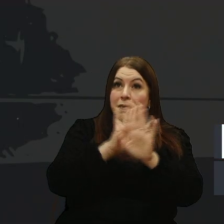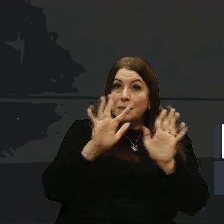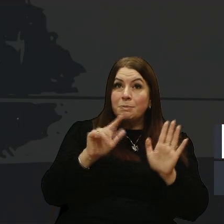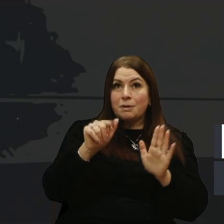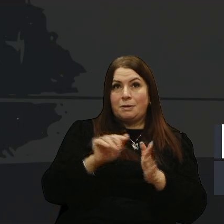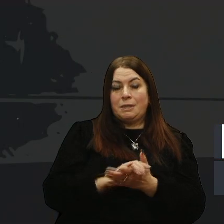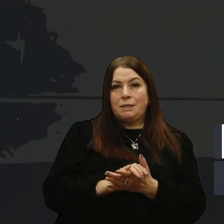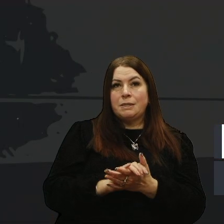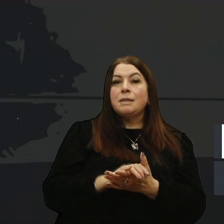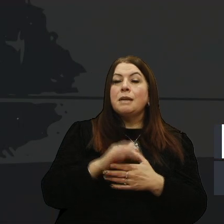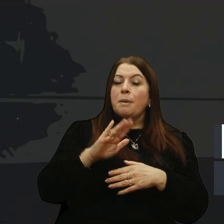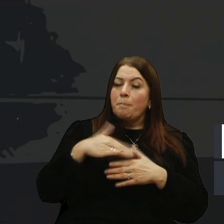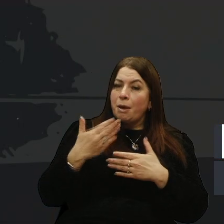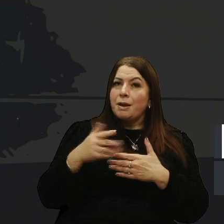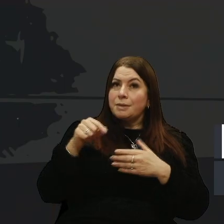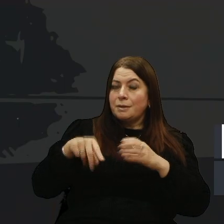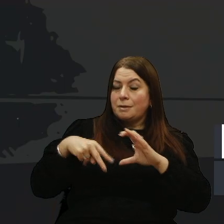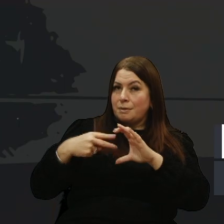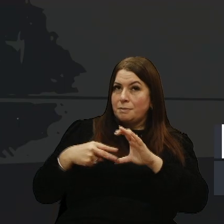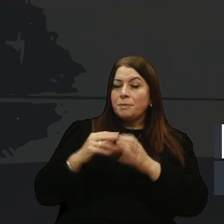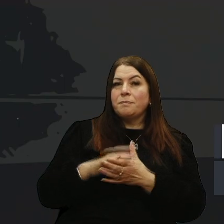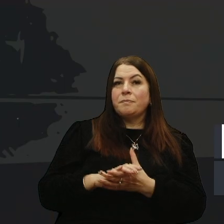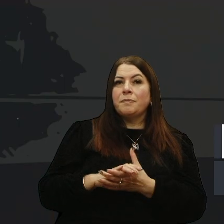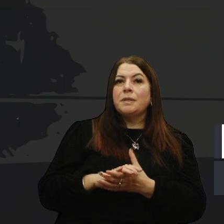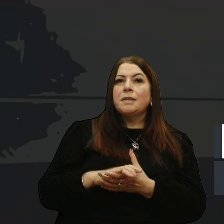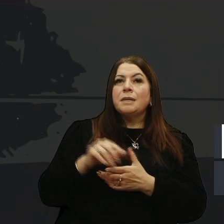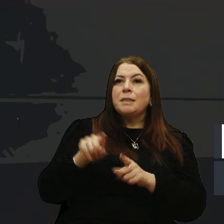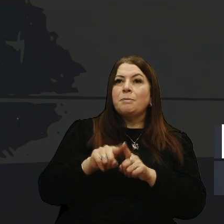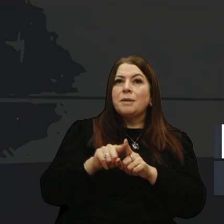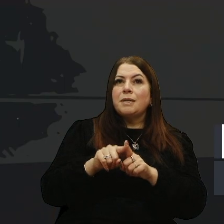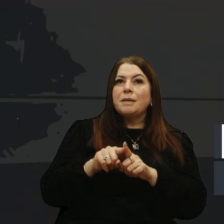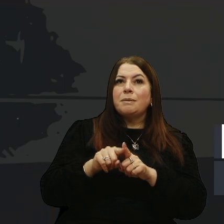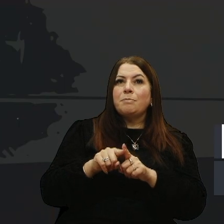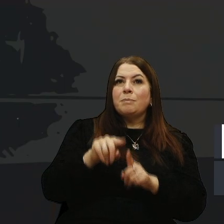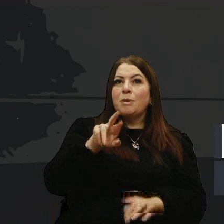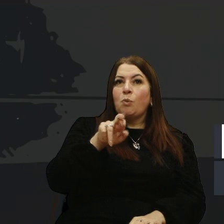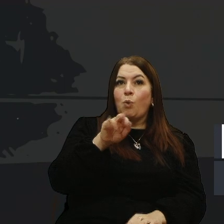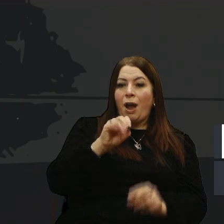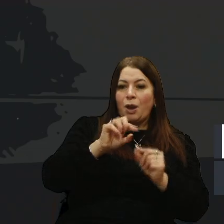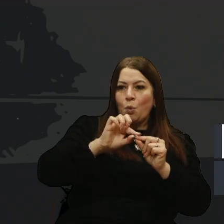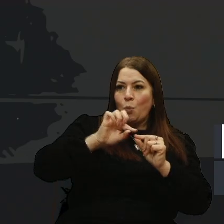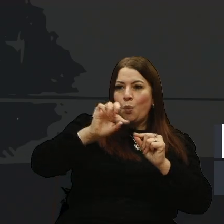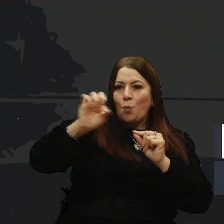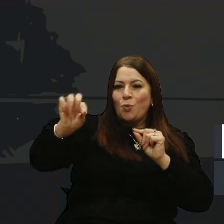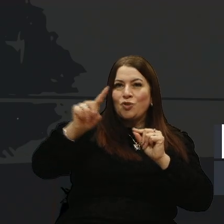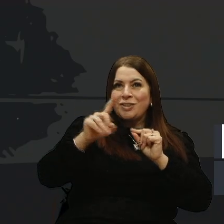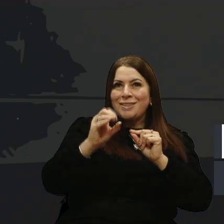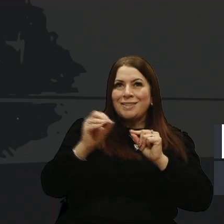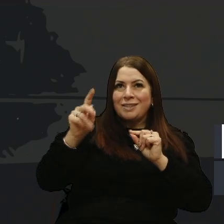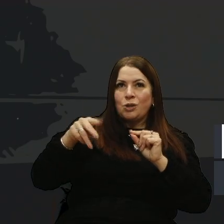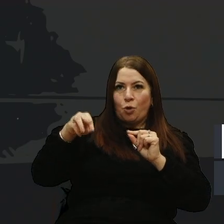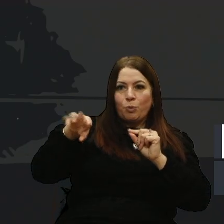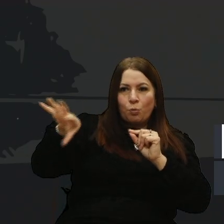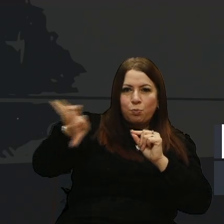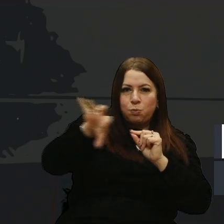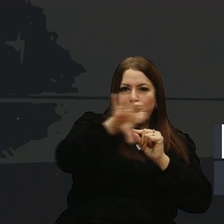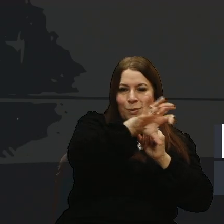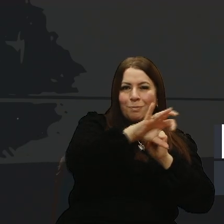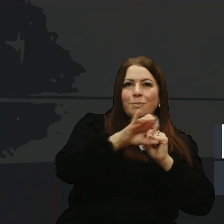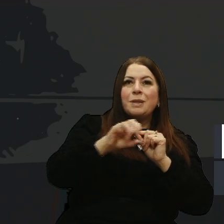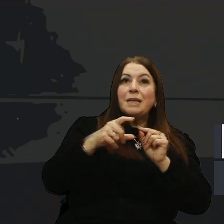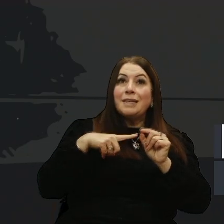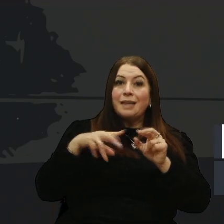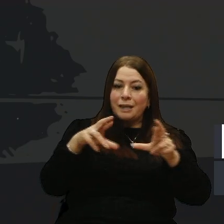transparência ainda mais no legislativo. E mais, ela pega um raio de 100 quilômetros. Isso significa que quem está